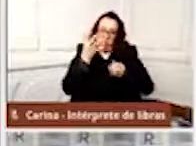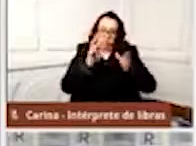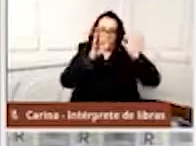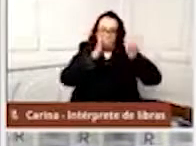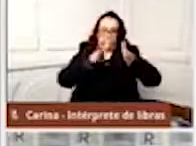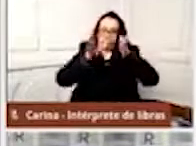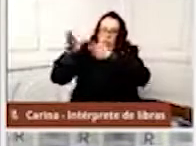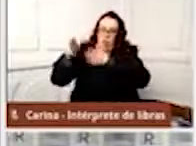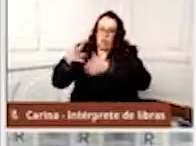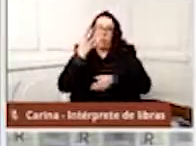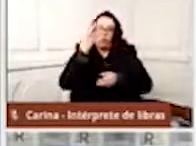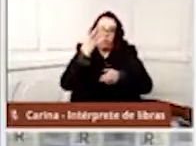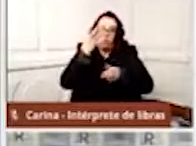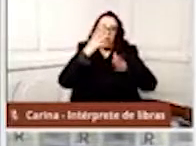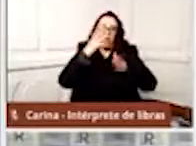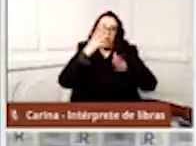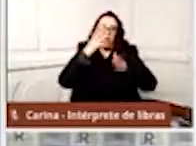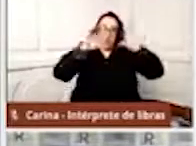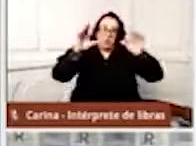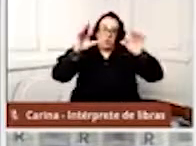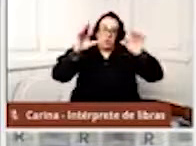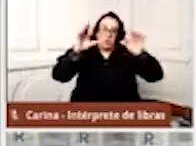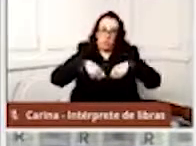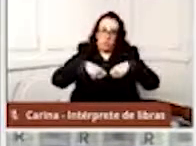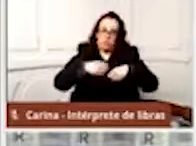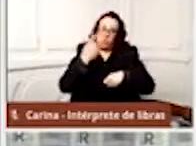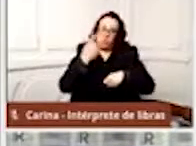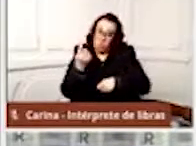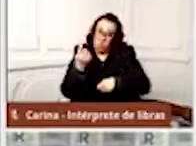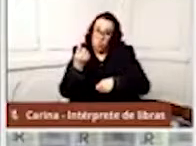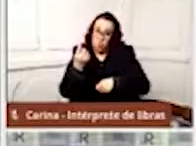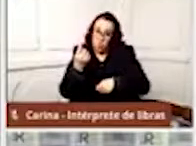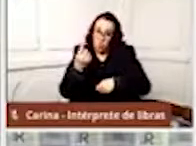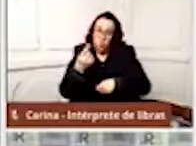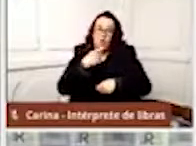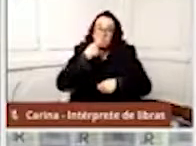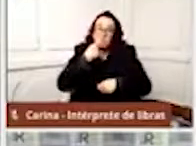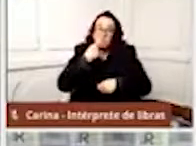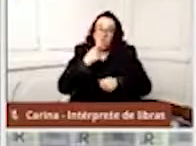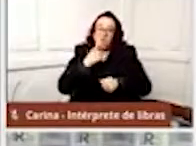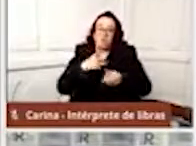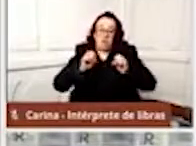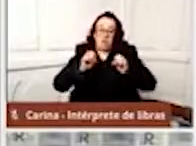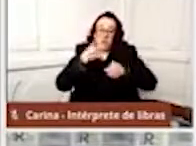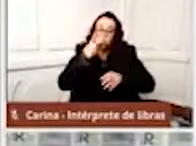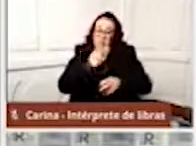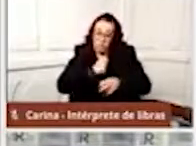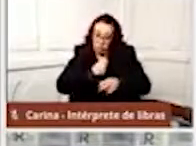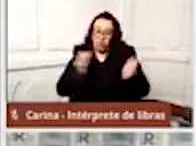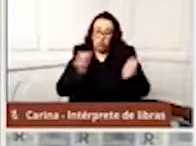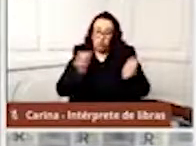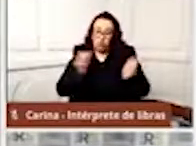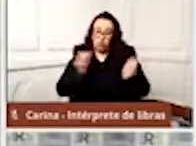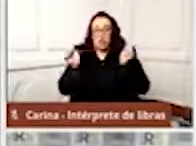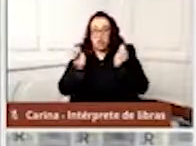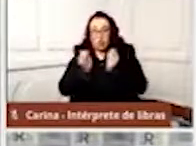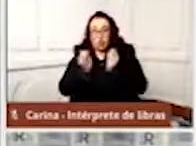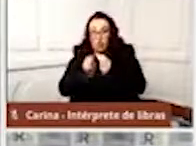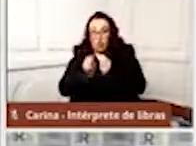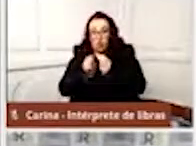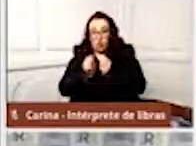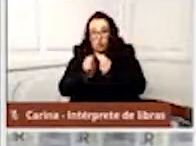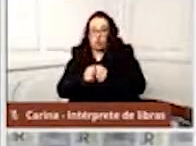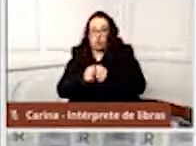deles envolve prioritariamente o retorno do ensino infantil, no outro o ensino infantil junto com o ensino fundamental anos